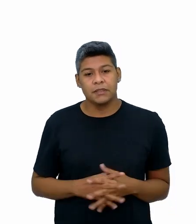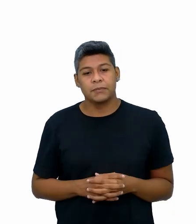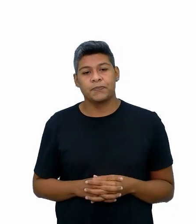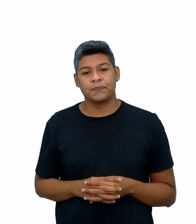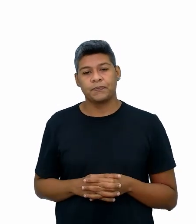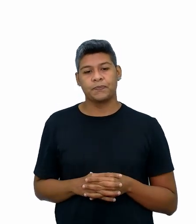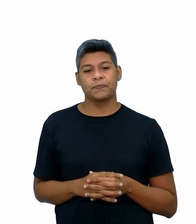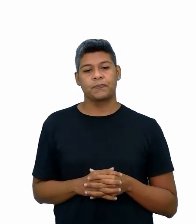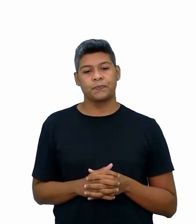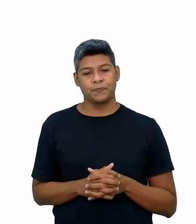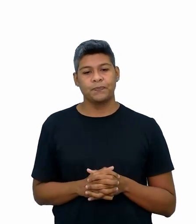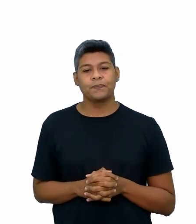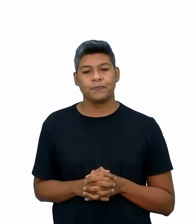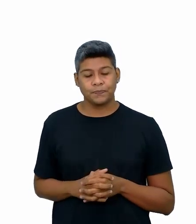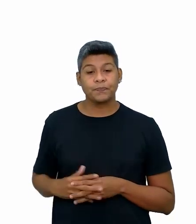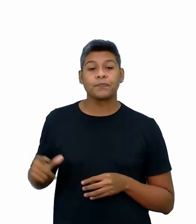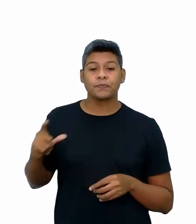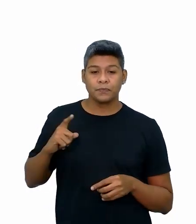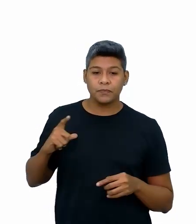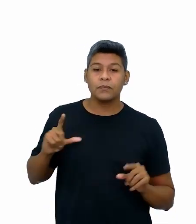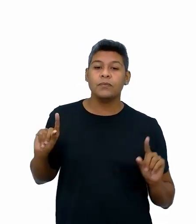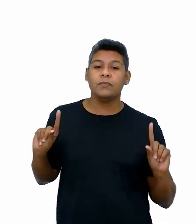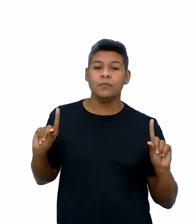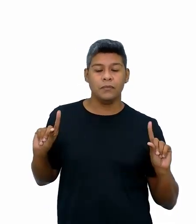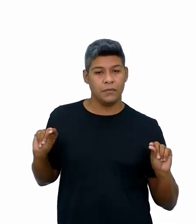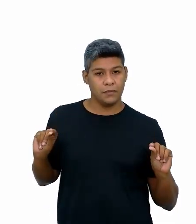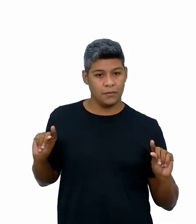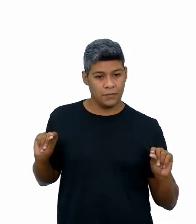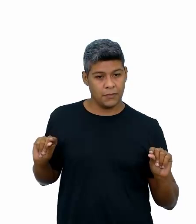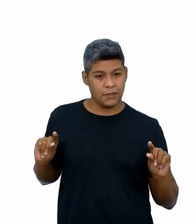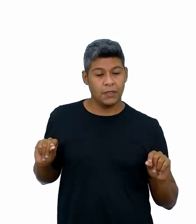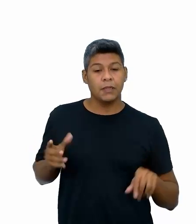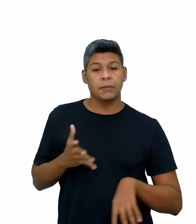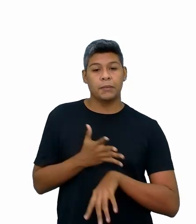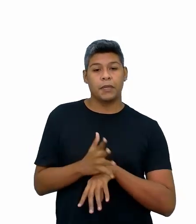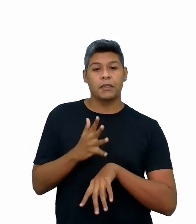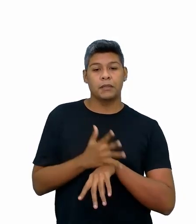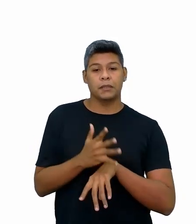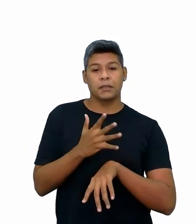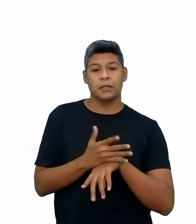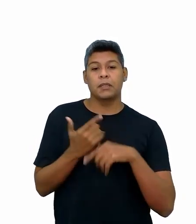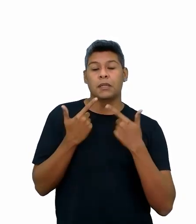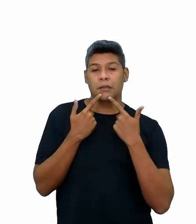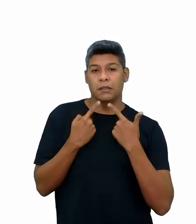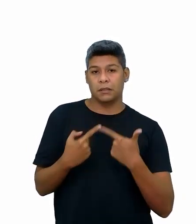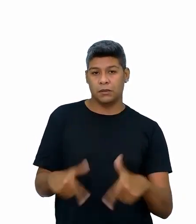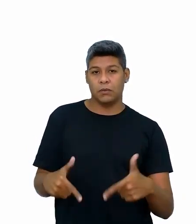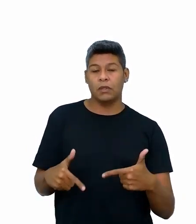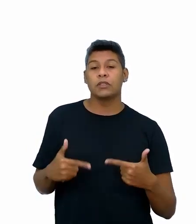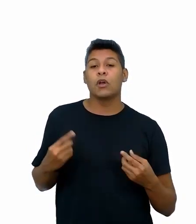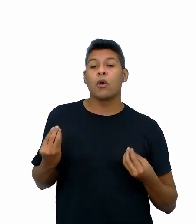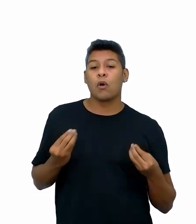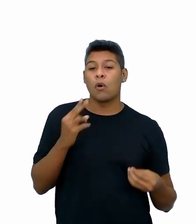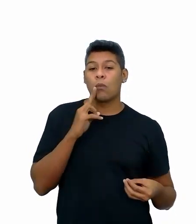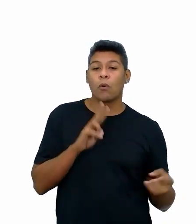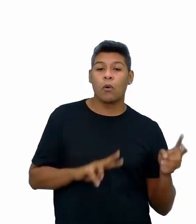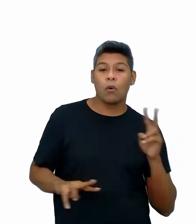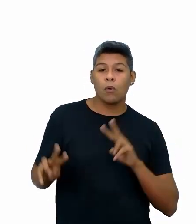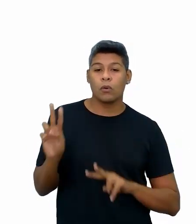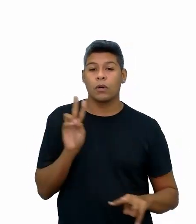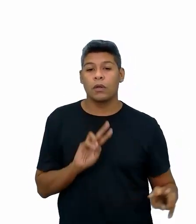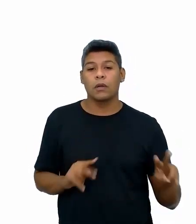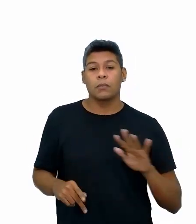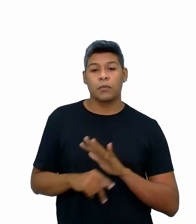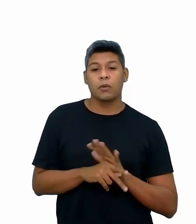aqui na sequência, a gente tem aí, então, as práticas de linguagem. Como que a gente pode olhar, então, para essa questão